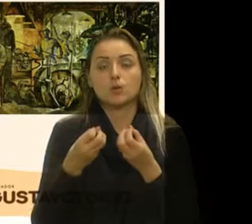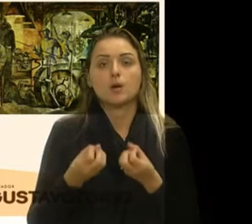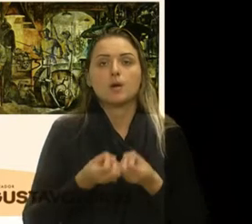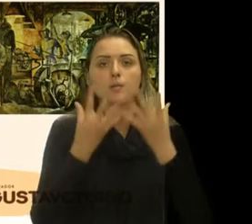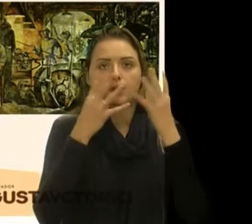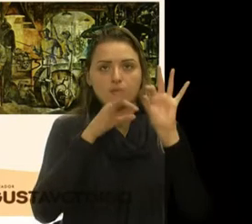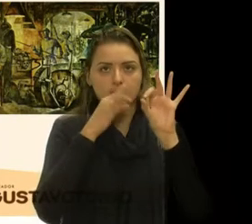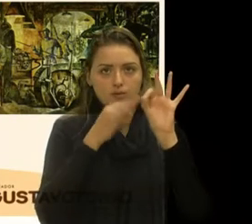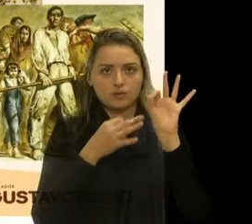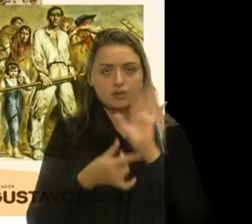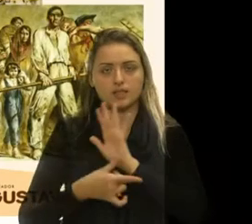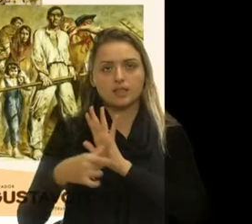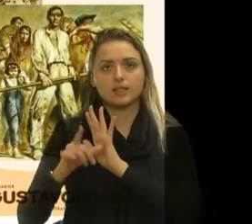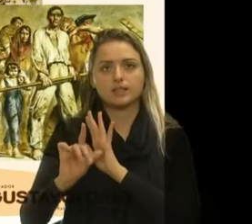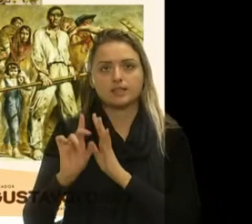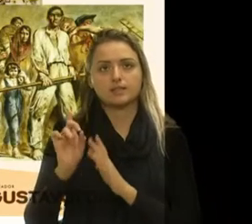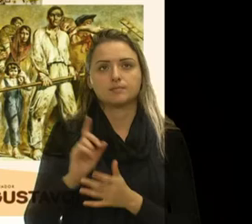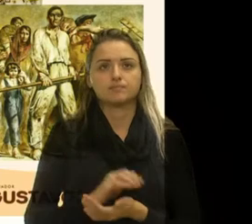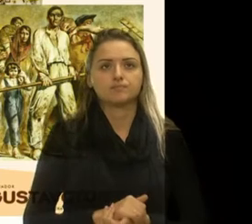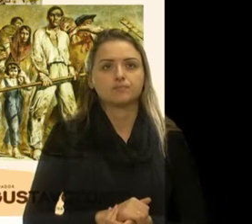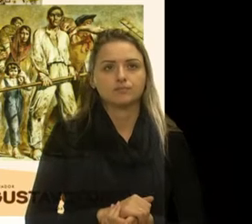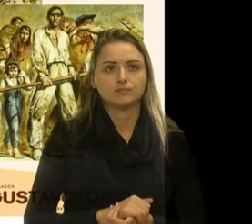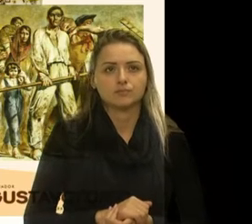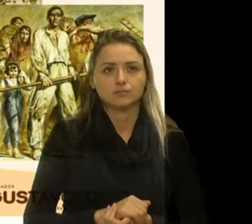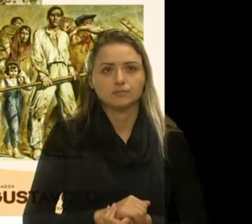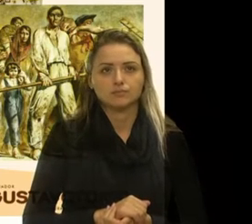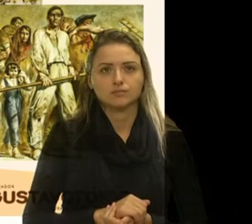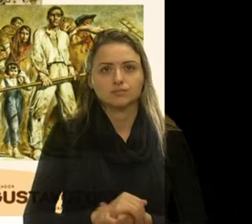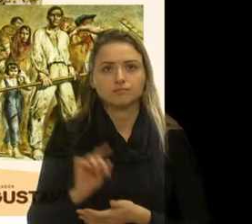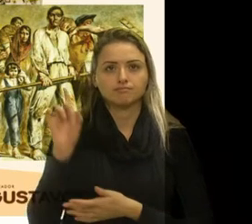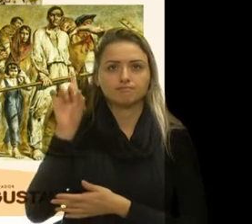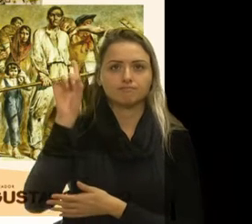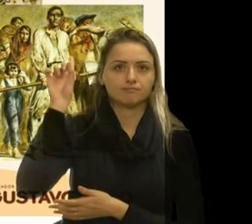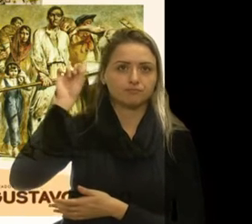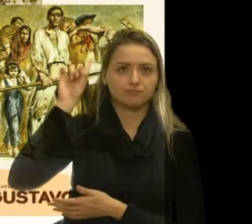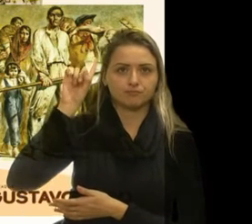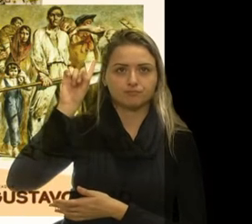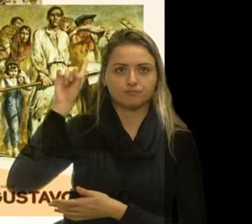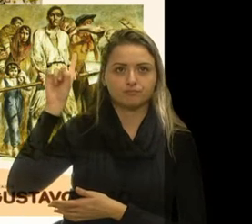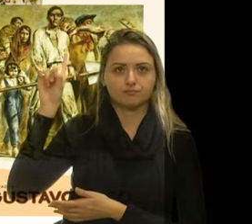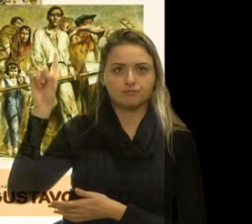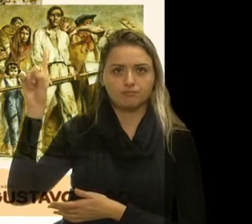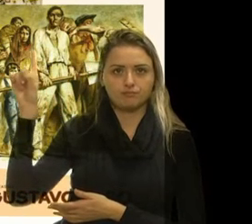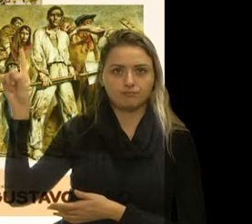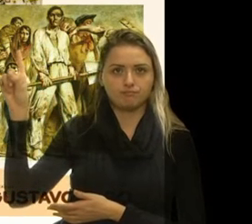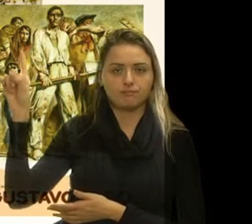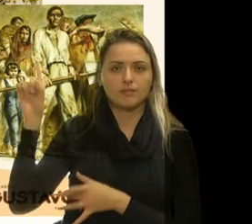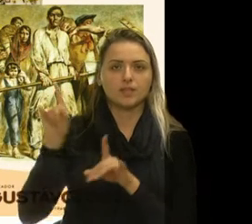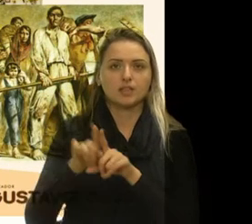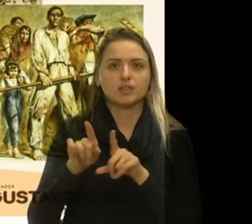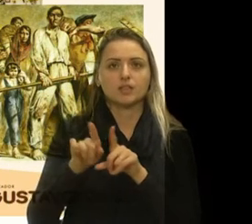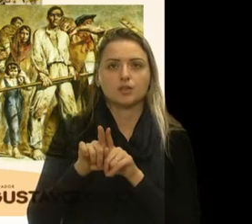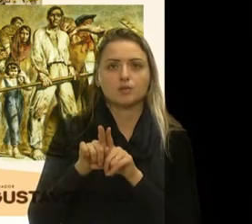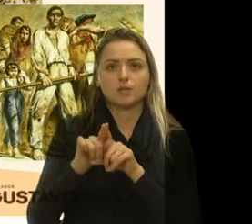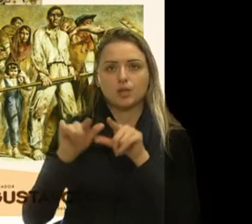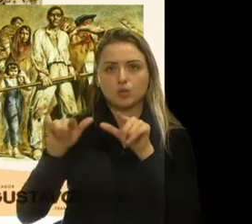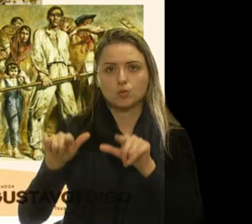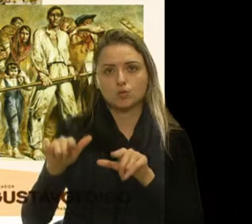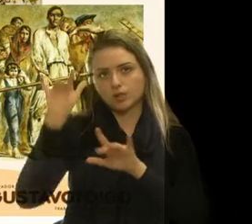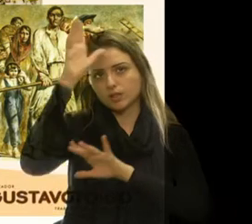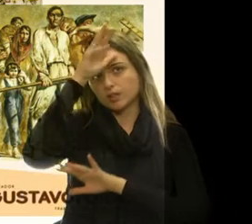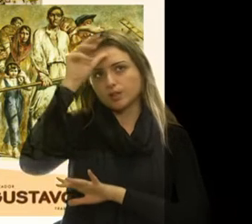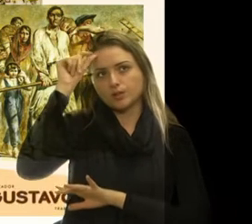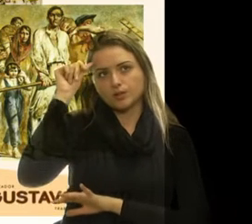pouco antes de Getúlio estar aqui. Pode passar. Aí uma imagem também do centro administrativo da nossa